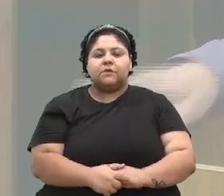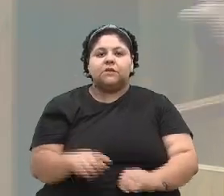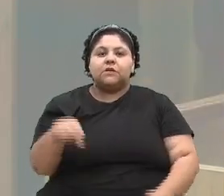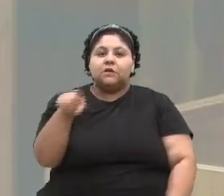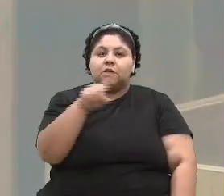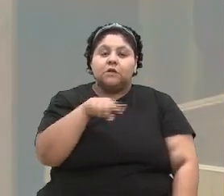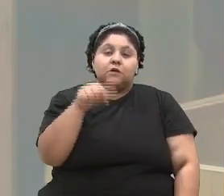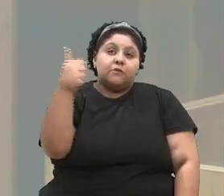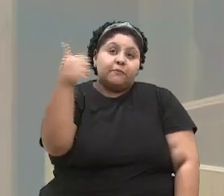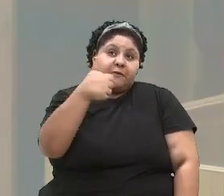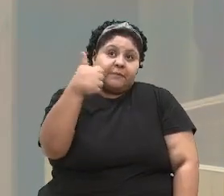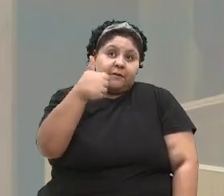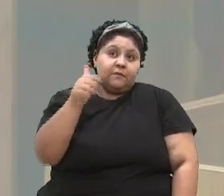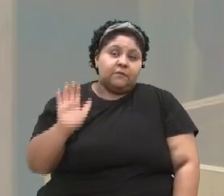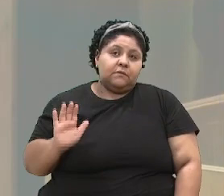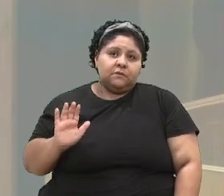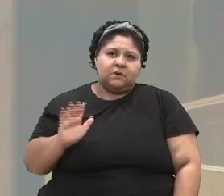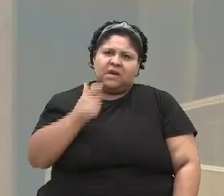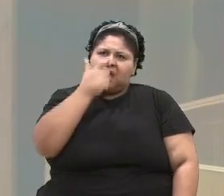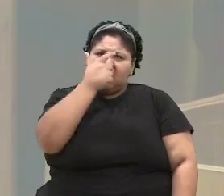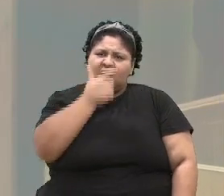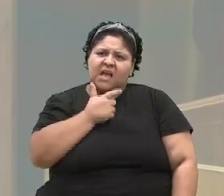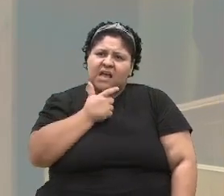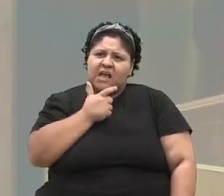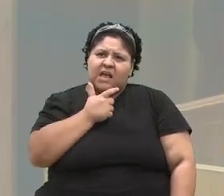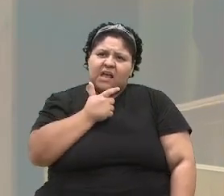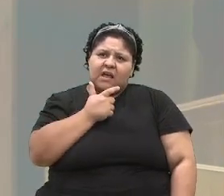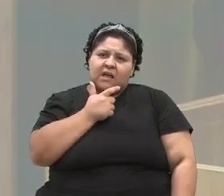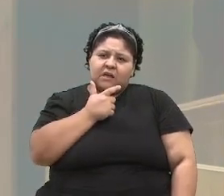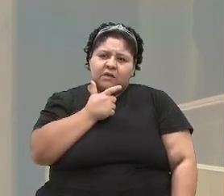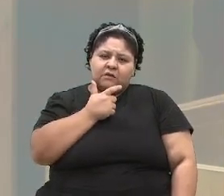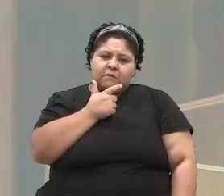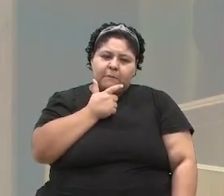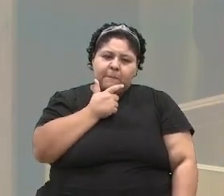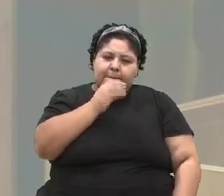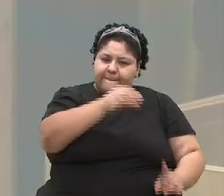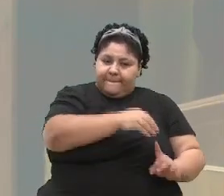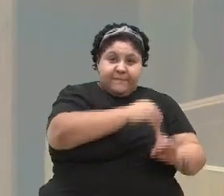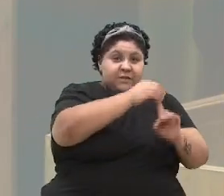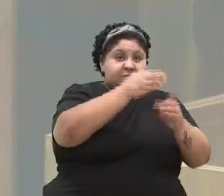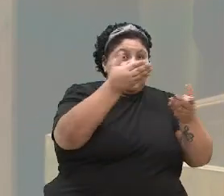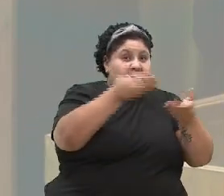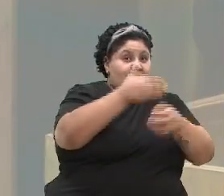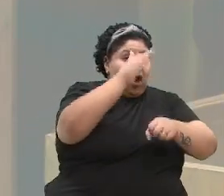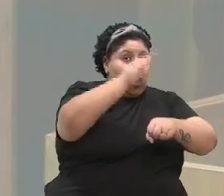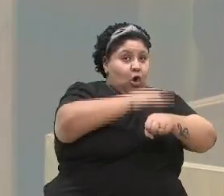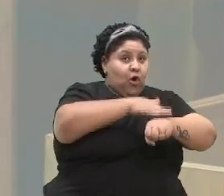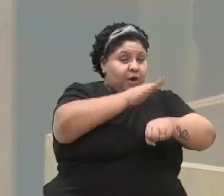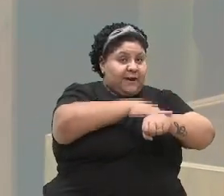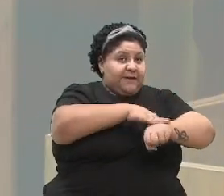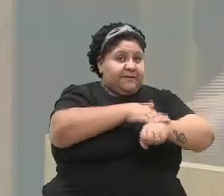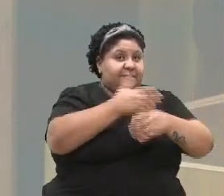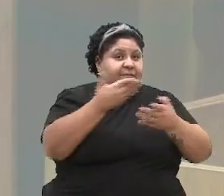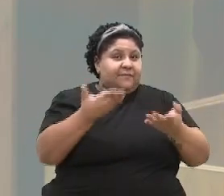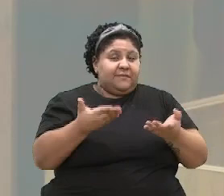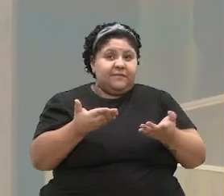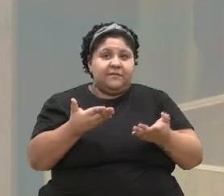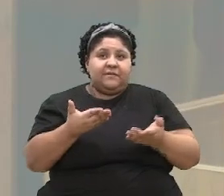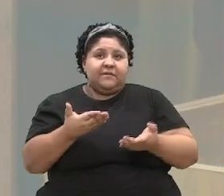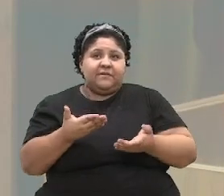Nós, primeiro, acho que a questão fundamental, nesse momento de extraordinária, como